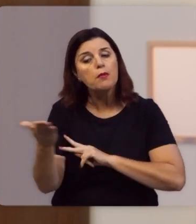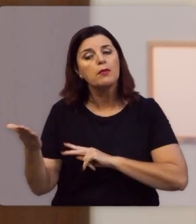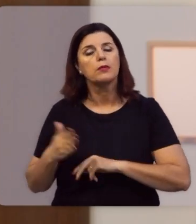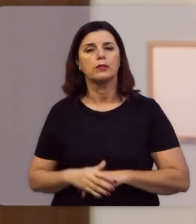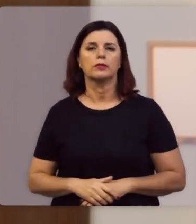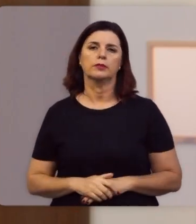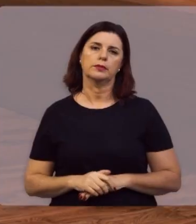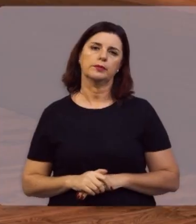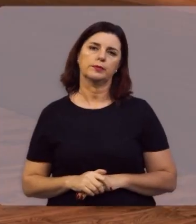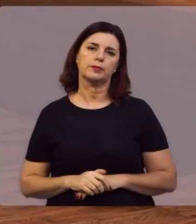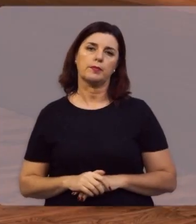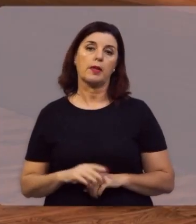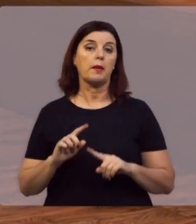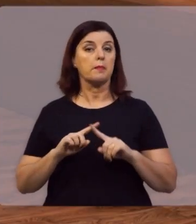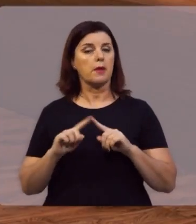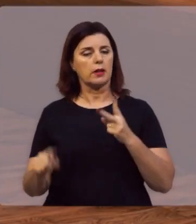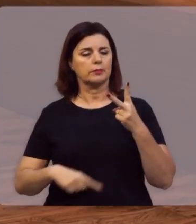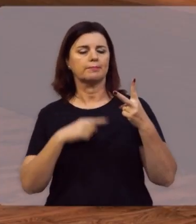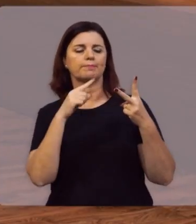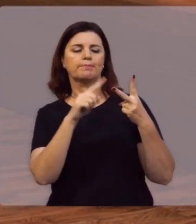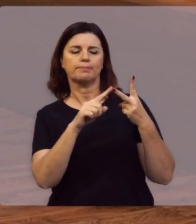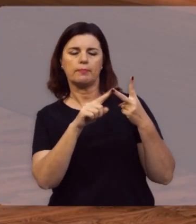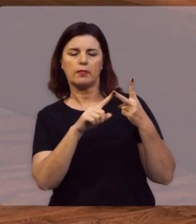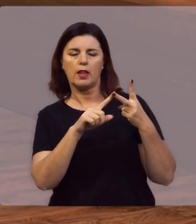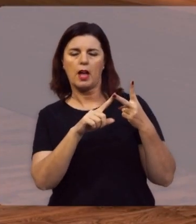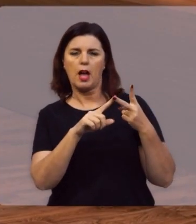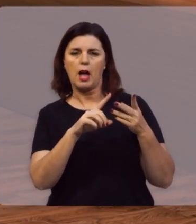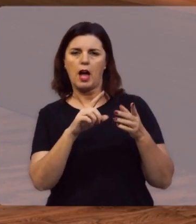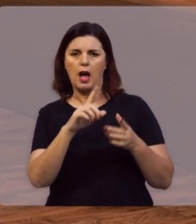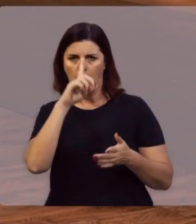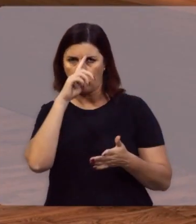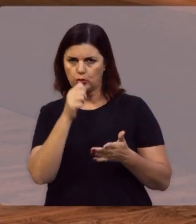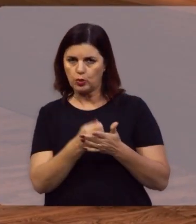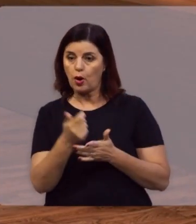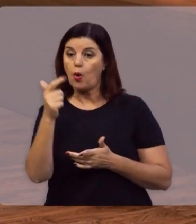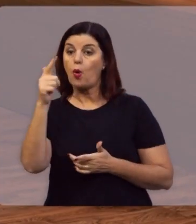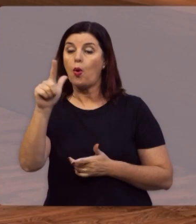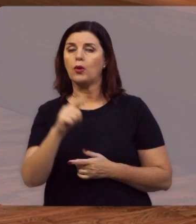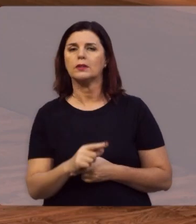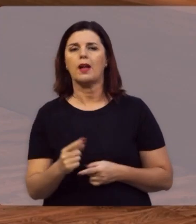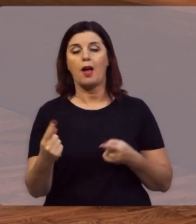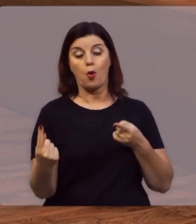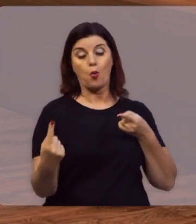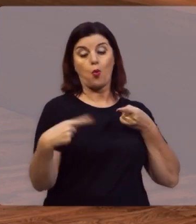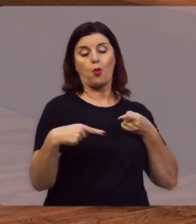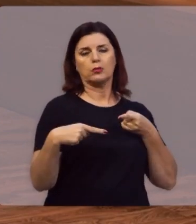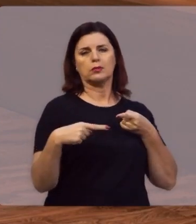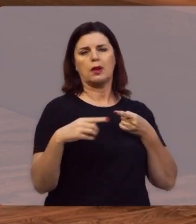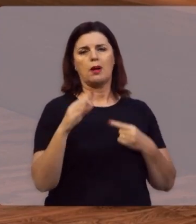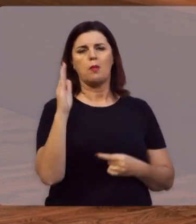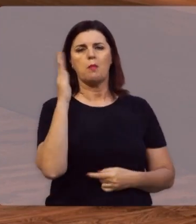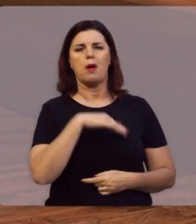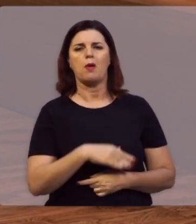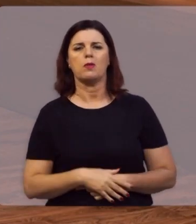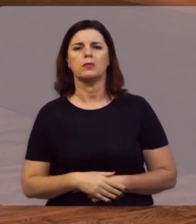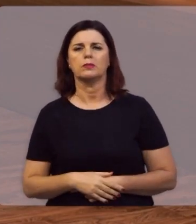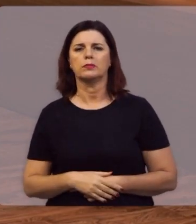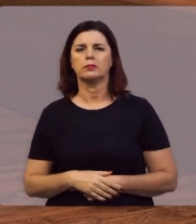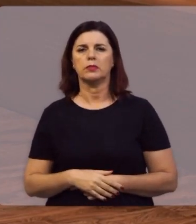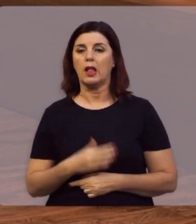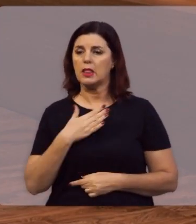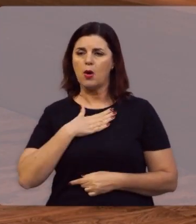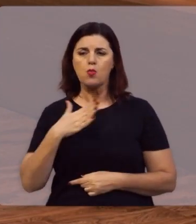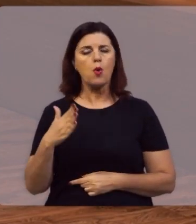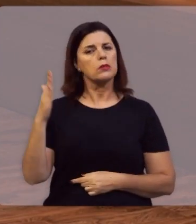público mas em segundo lugar a autoridade tem um outro propósito é coibir o mal é